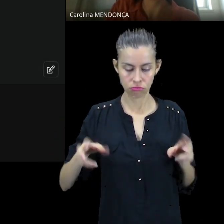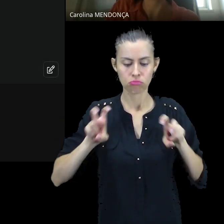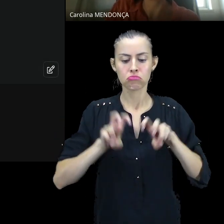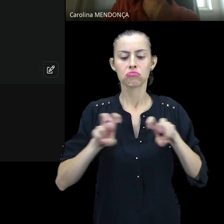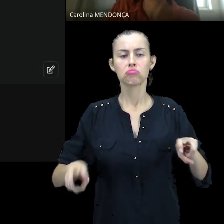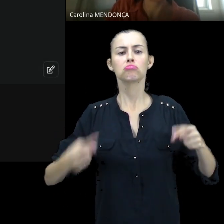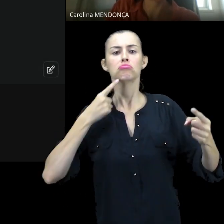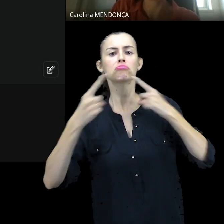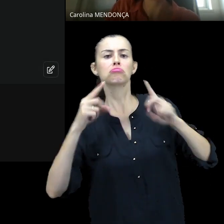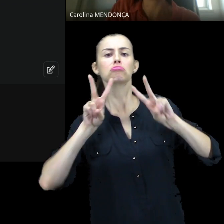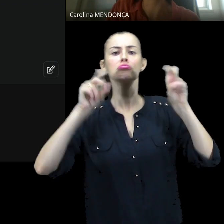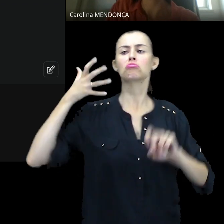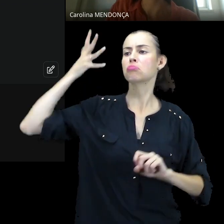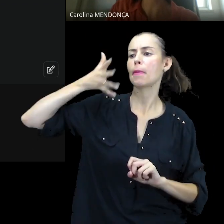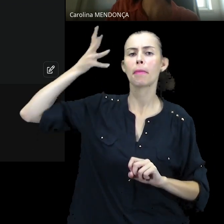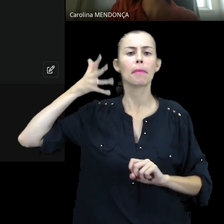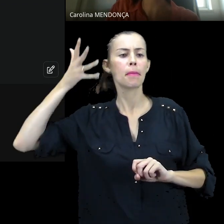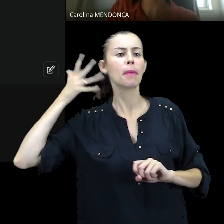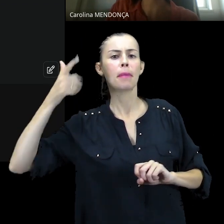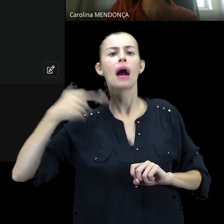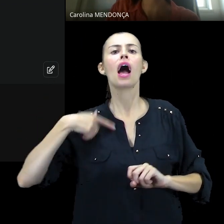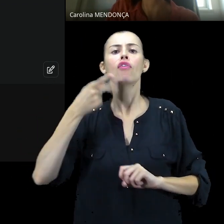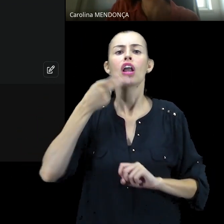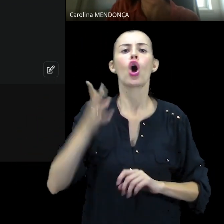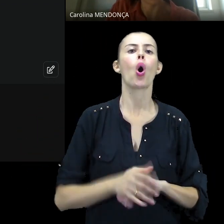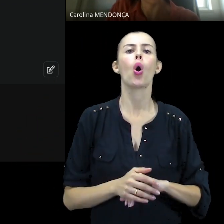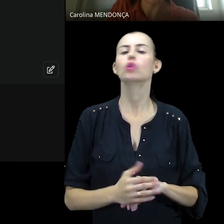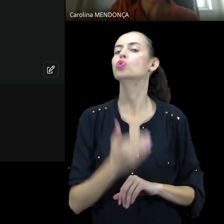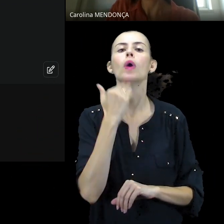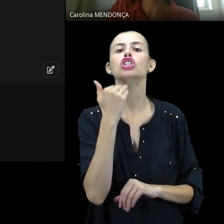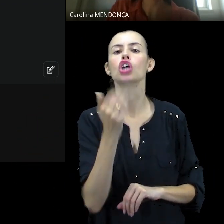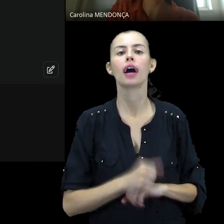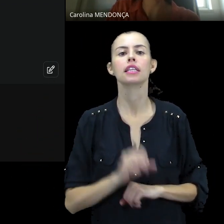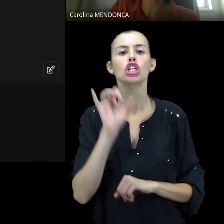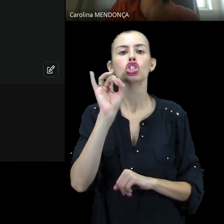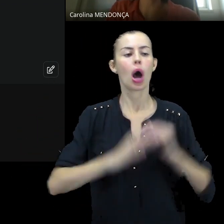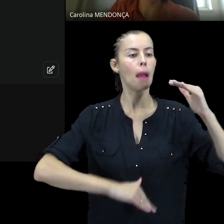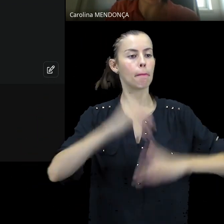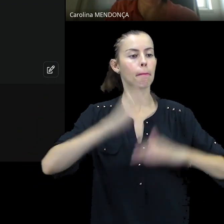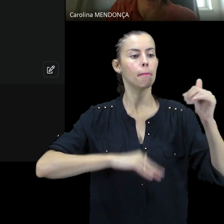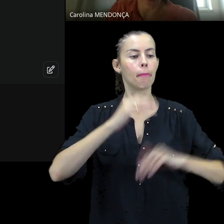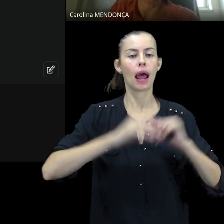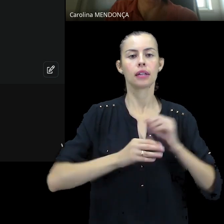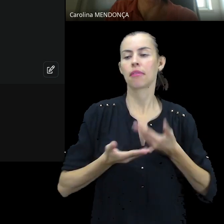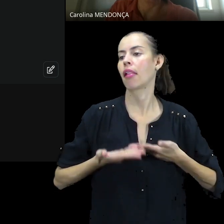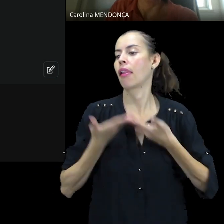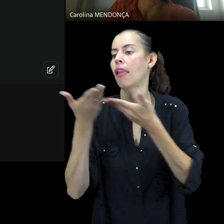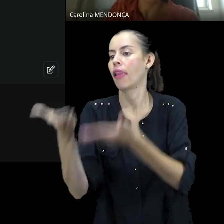pessoal da Pró-Reitoria de Extensão, onde a gente discutiu justamente isso. não existe extensão sem